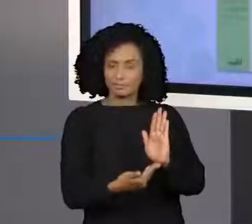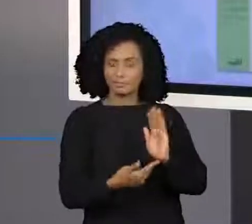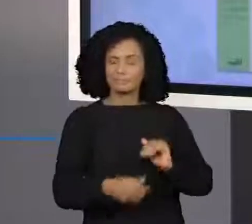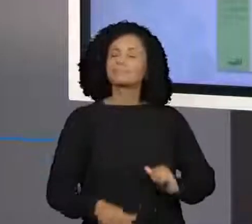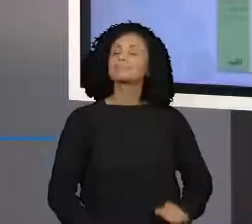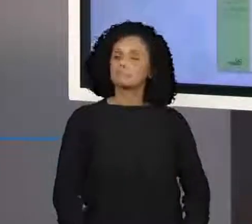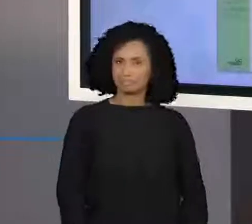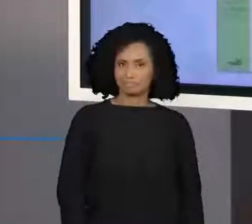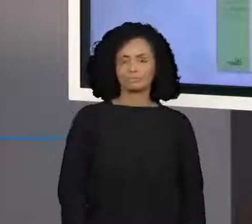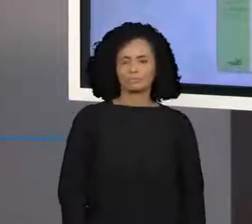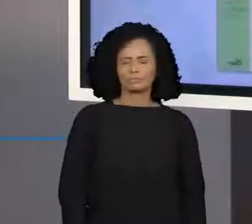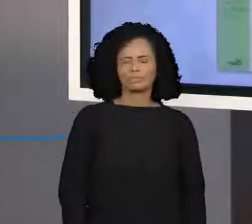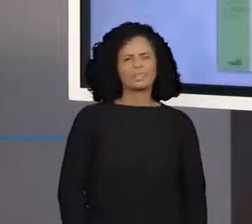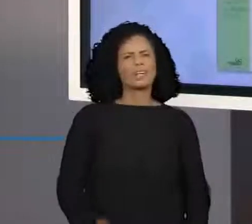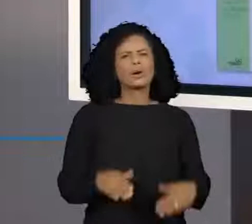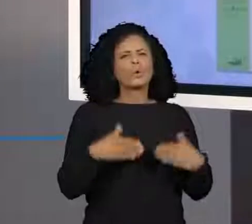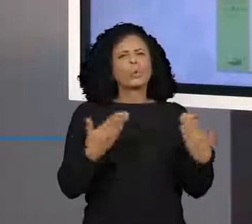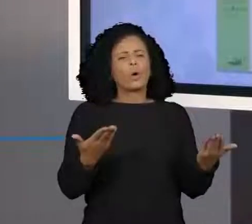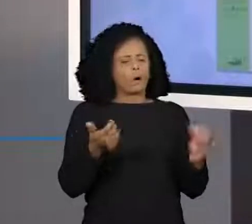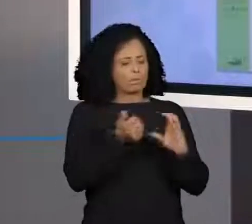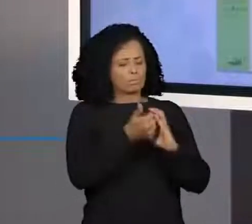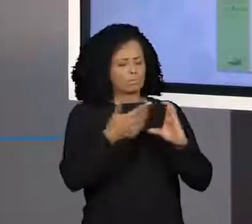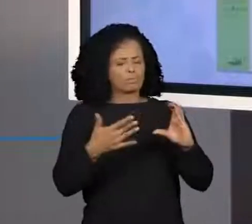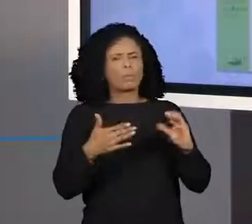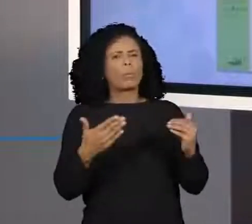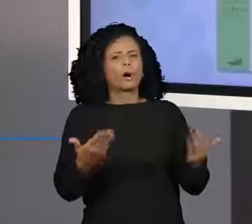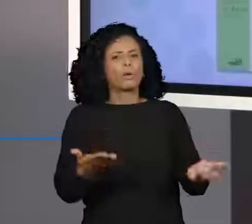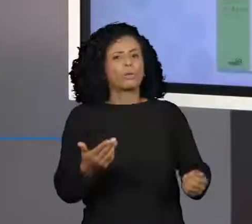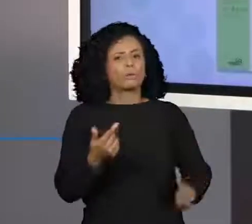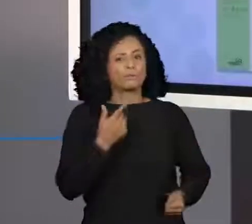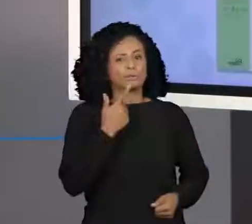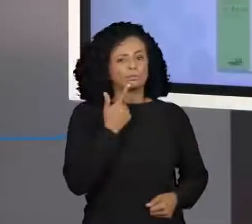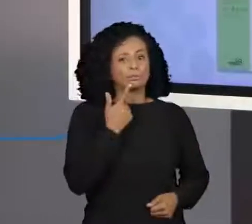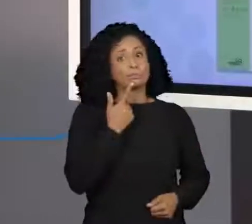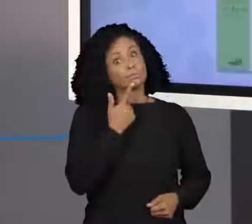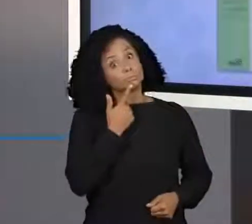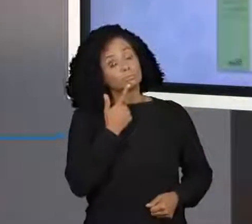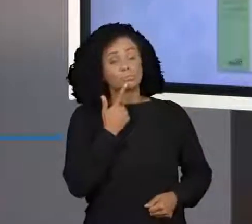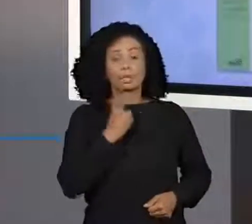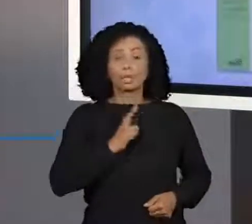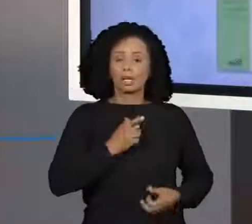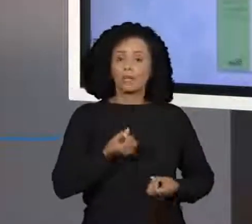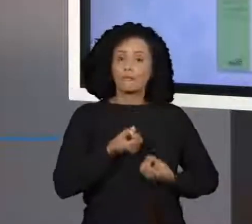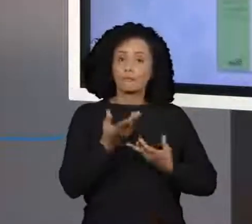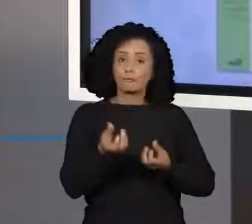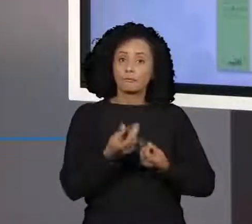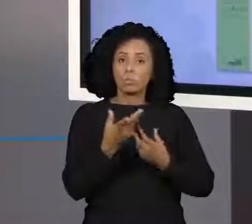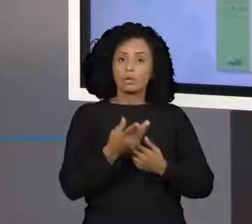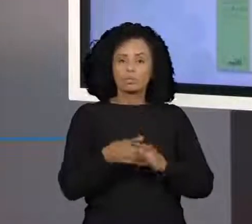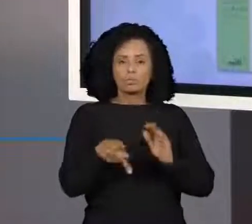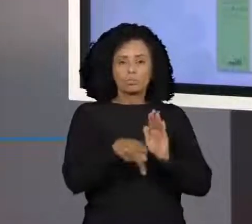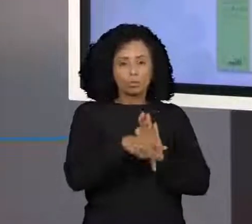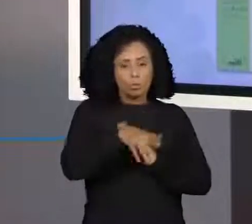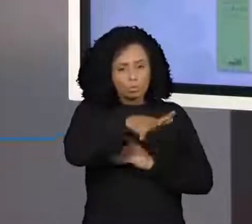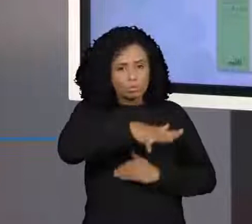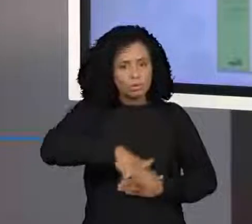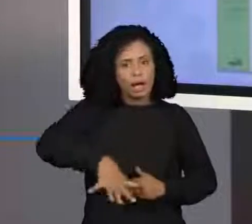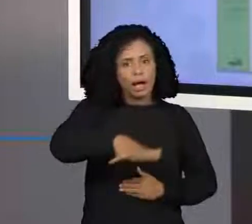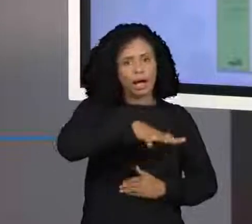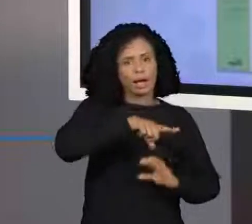científico tem uma característica aí muito importante. Ele quer trazer uma informação científica, nos explicar